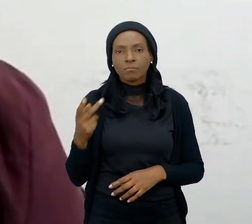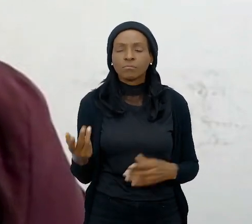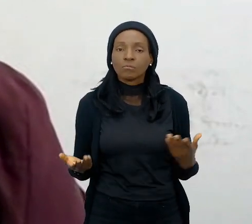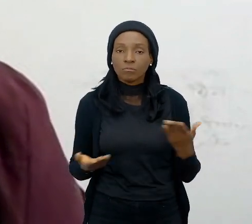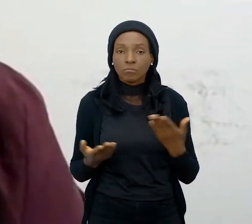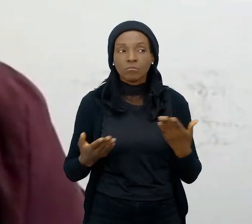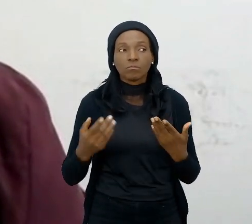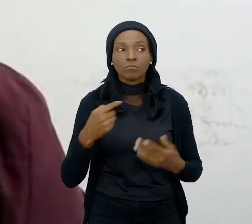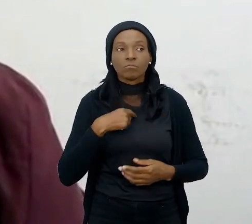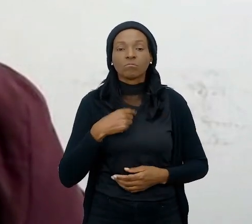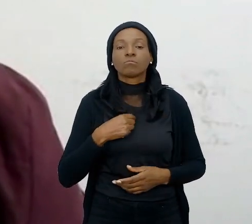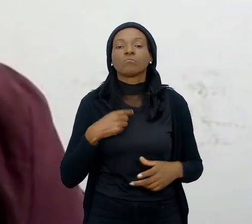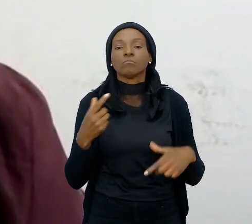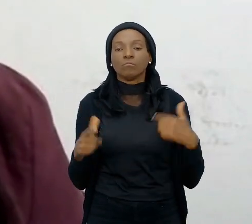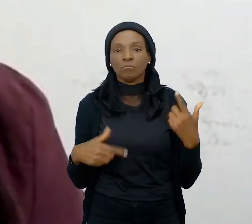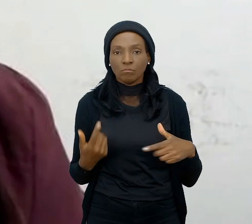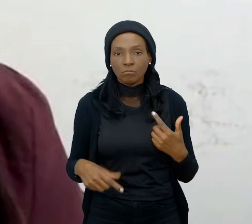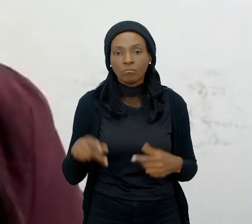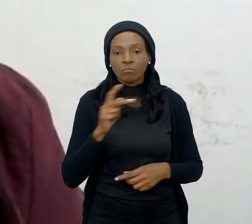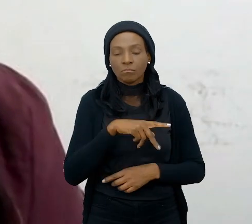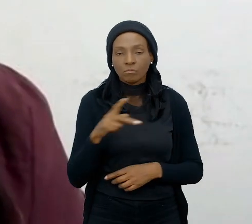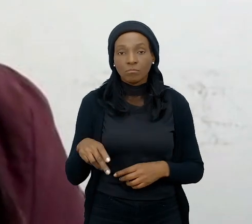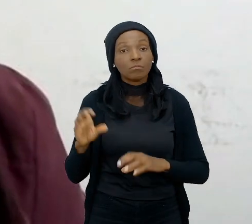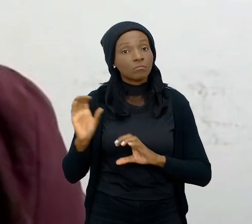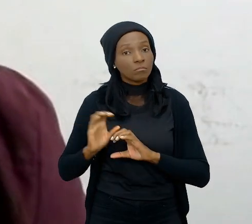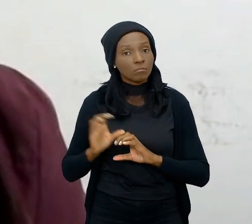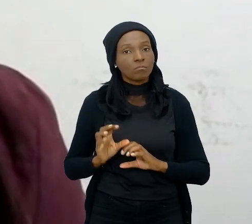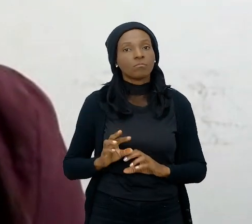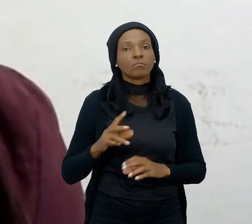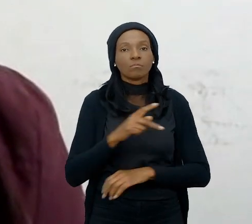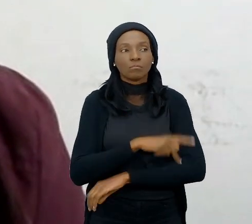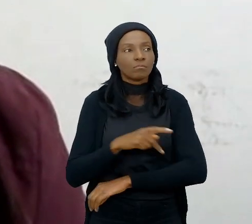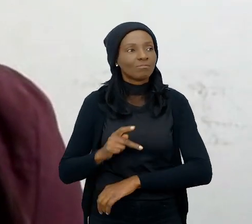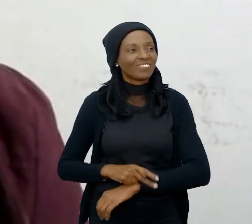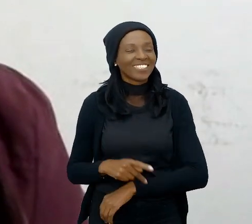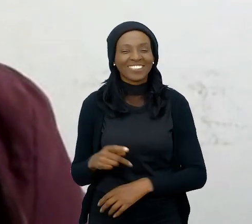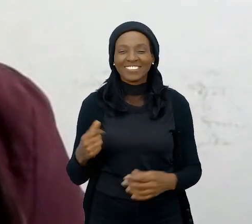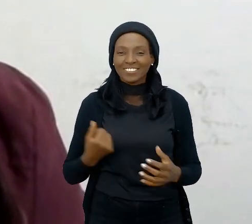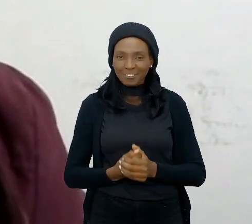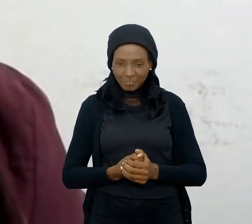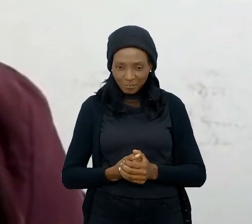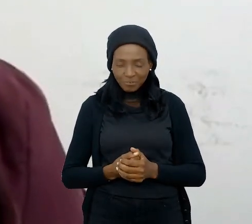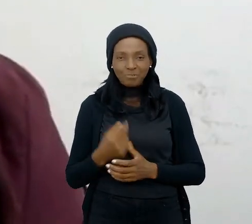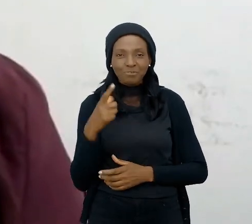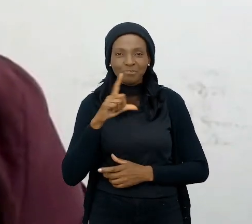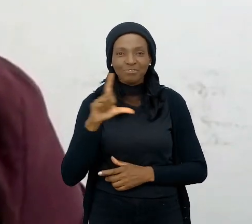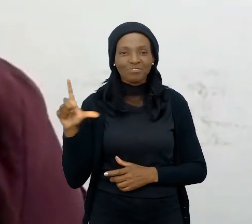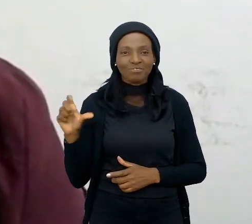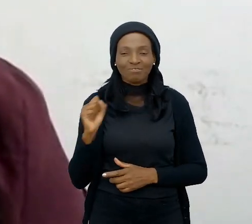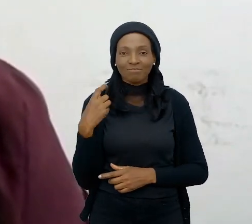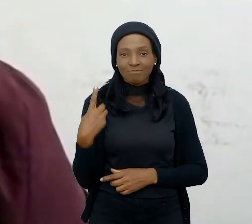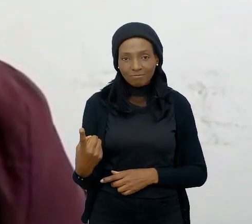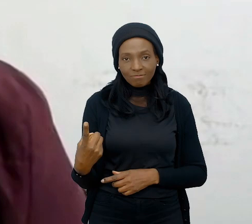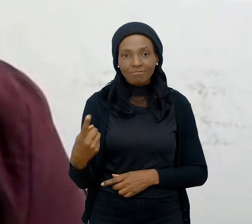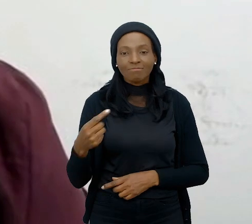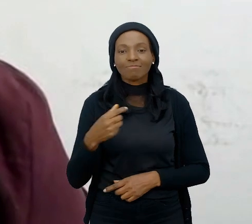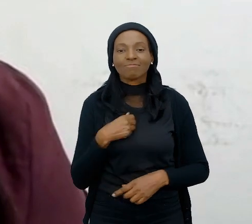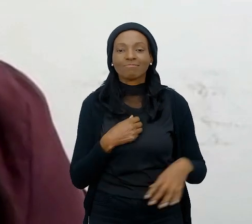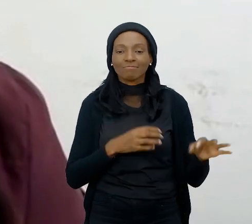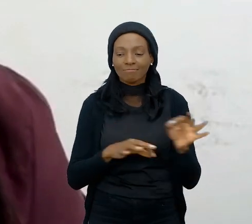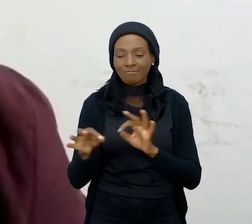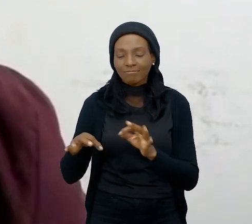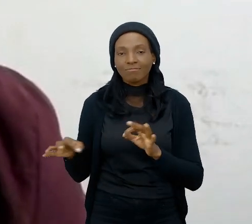Atualmente estou como professora coordenadora do Núcleo Pedagógico da Diretoria de Ensino Leste 1, onde eu desenvolvo